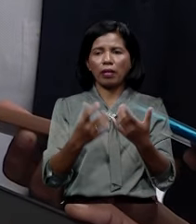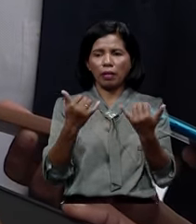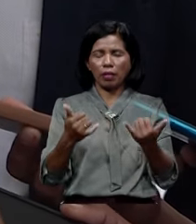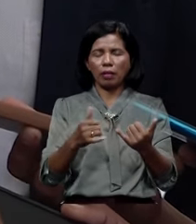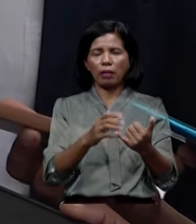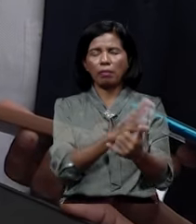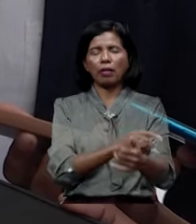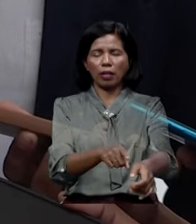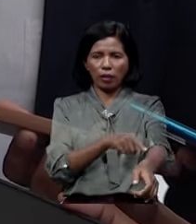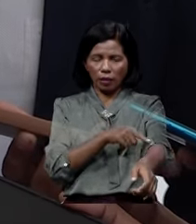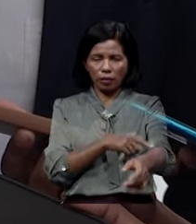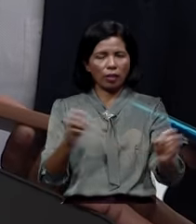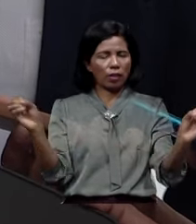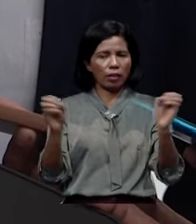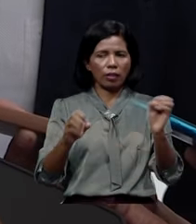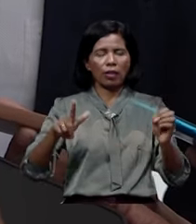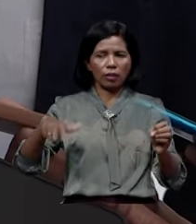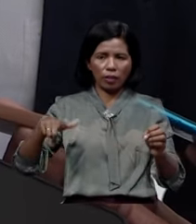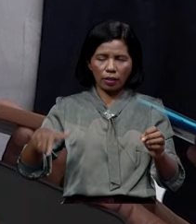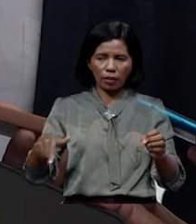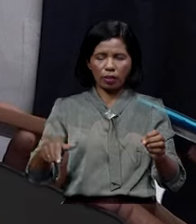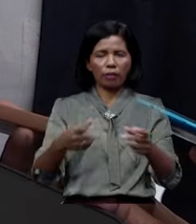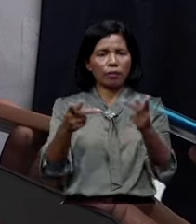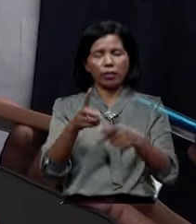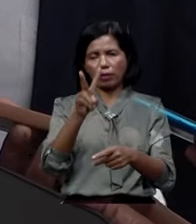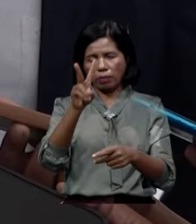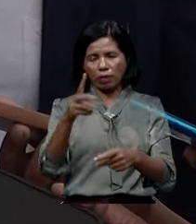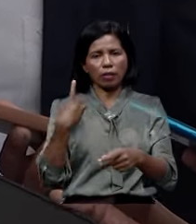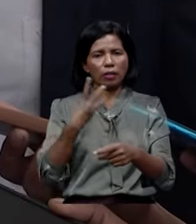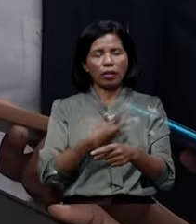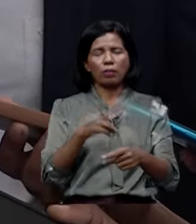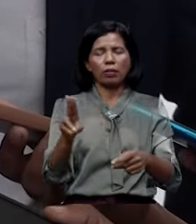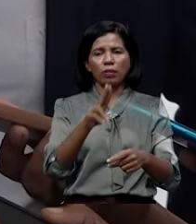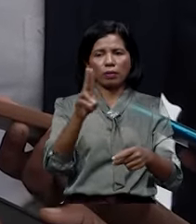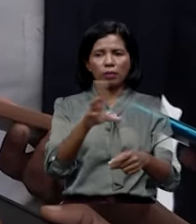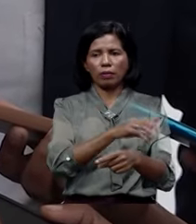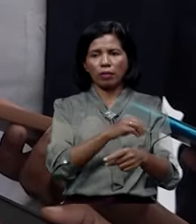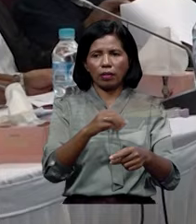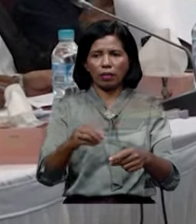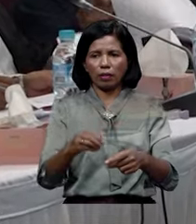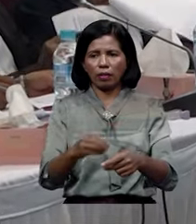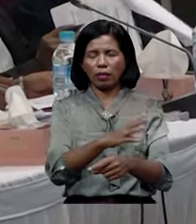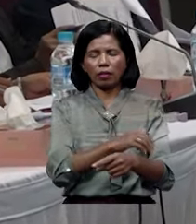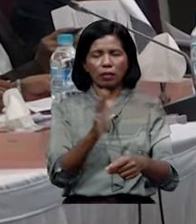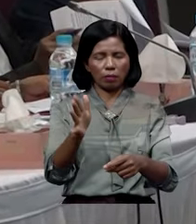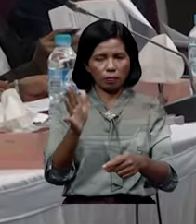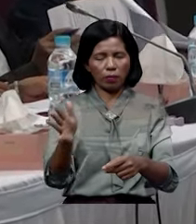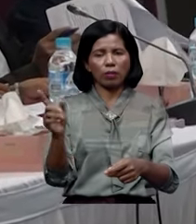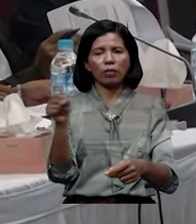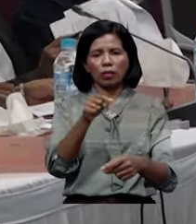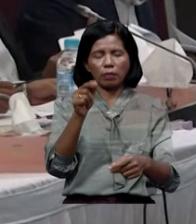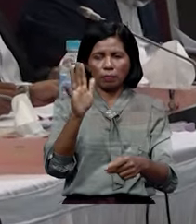tu se lei atraso tu ba área rua, né? Então atinge liu tan do que 57%.